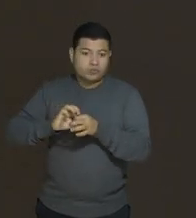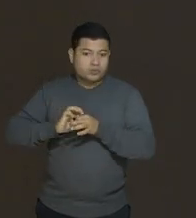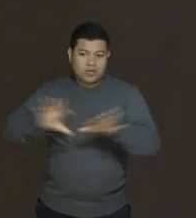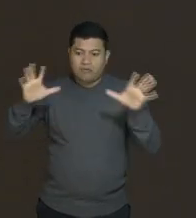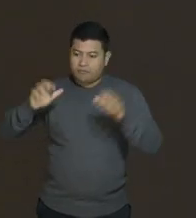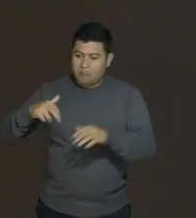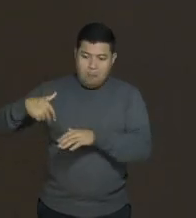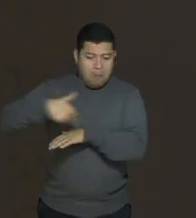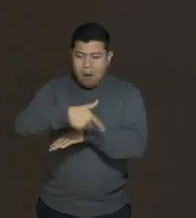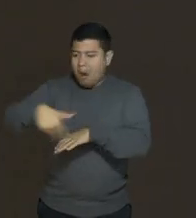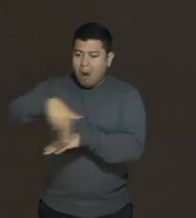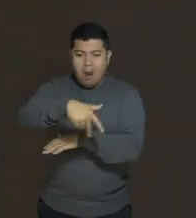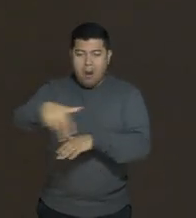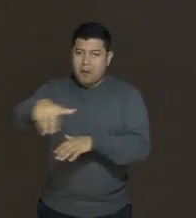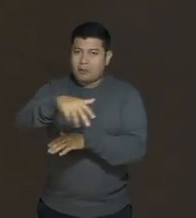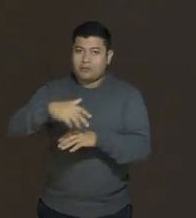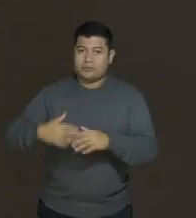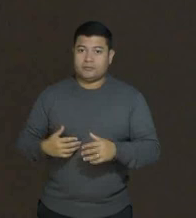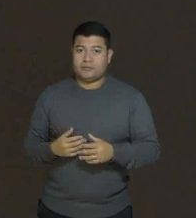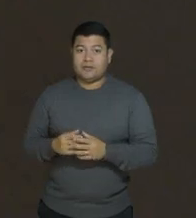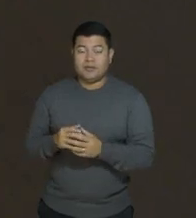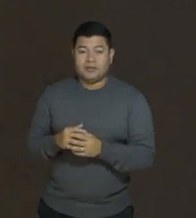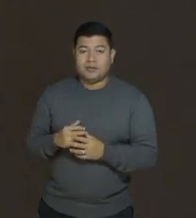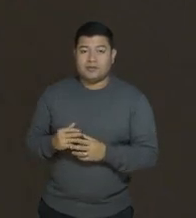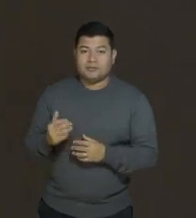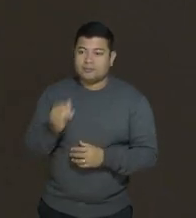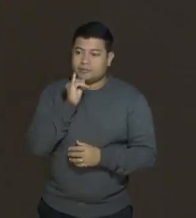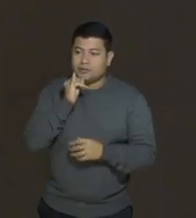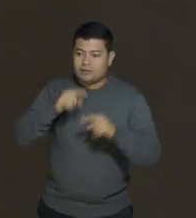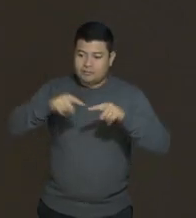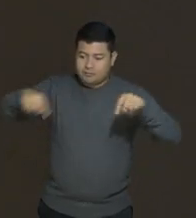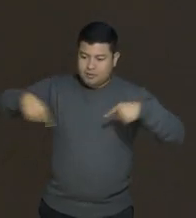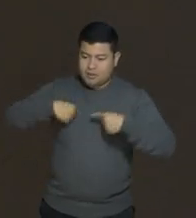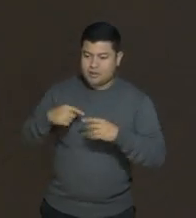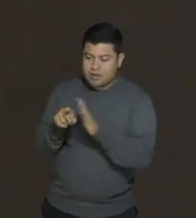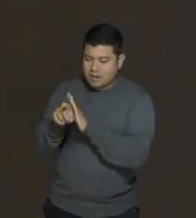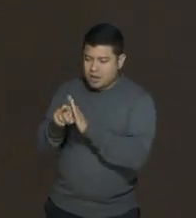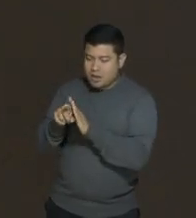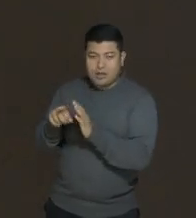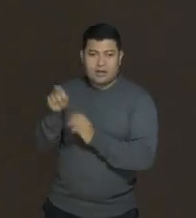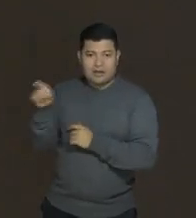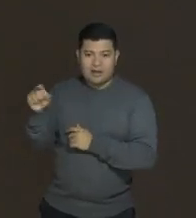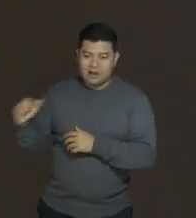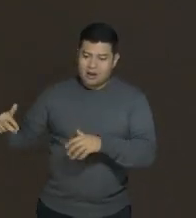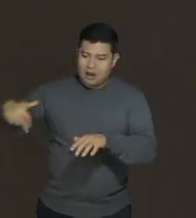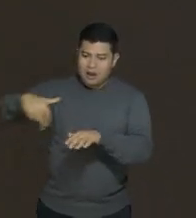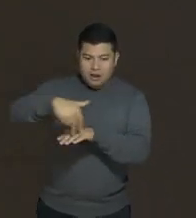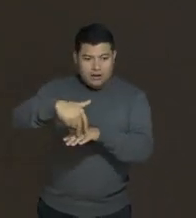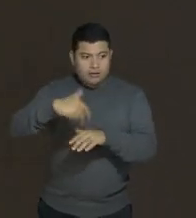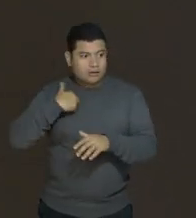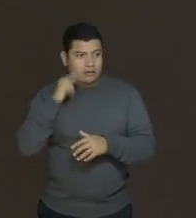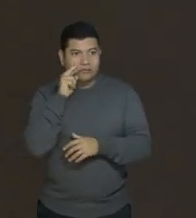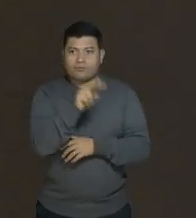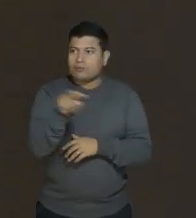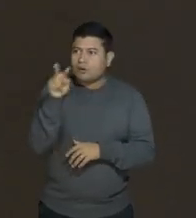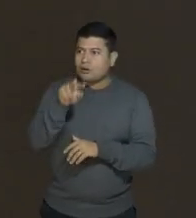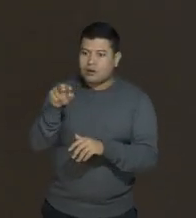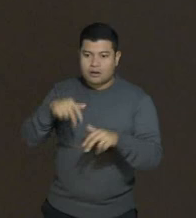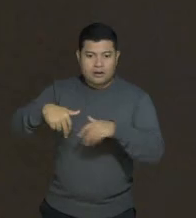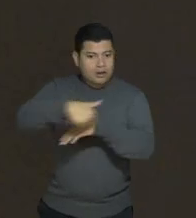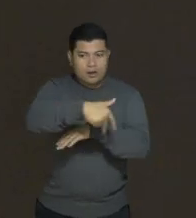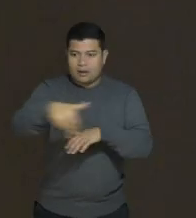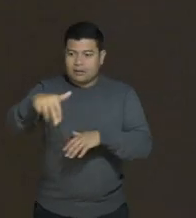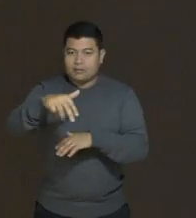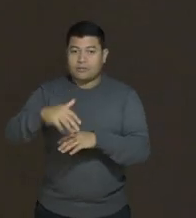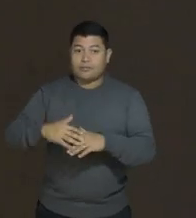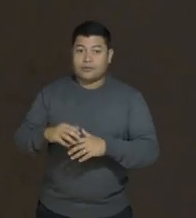param num brinquedo e nada. Eles sobem, descem, vai para um lado, vai para o outro, eles não param. Eles só param para dormir, não